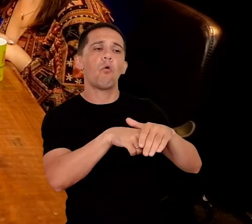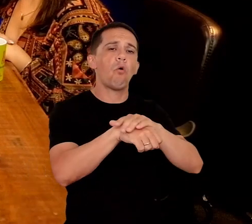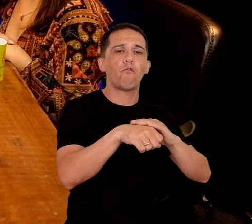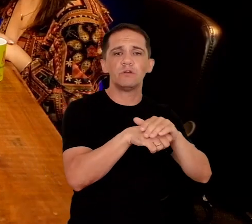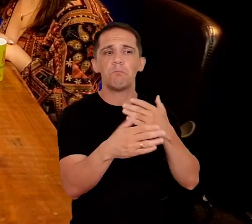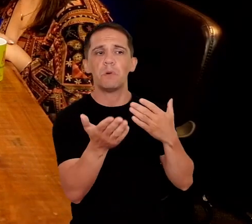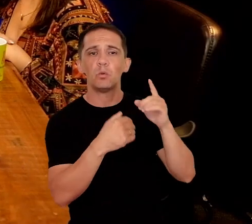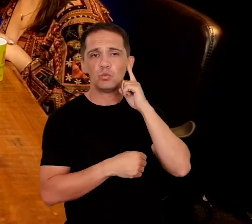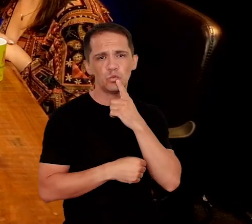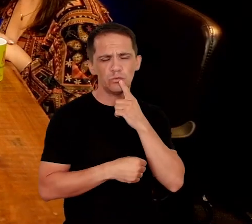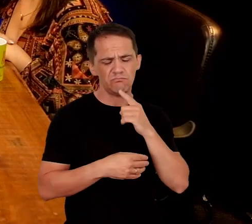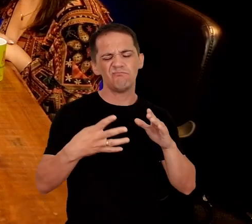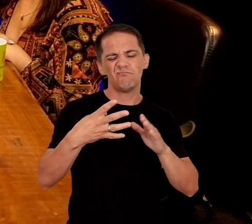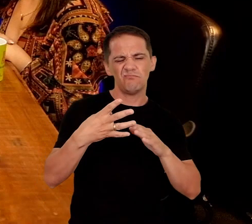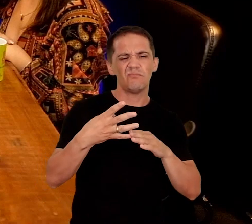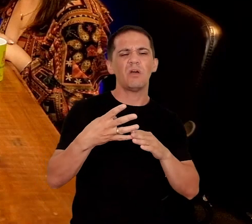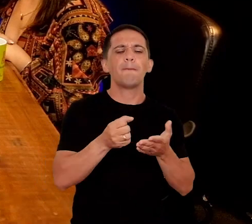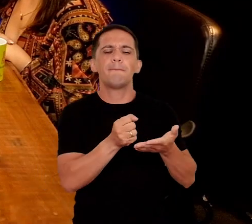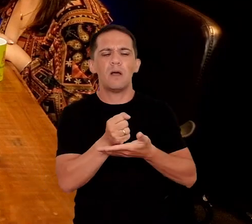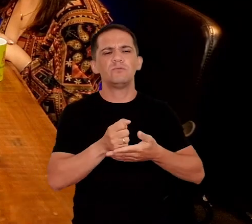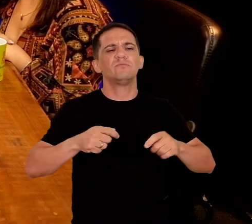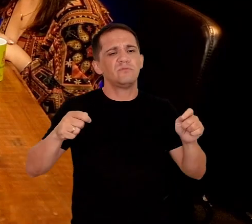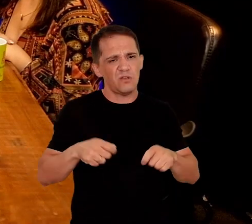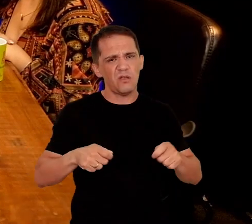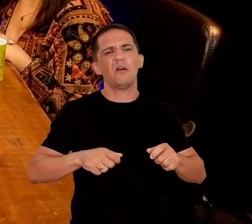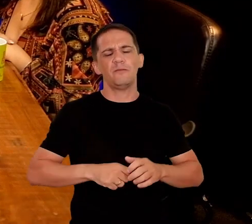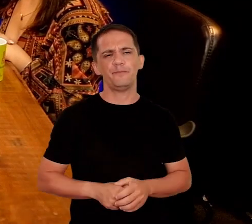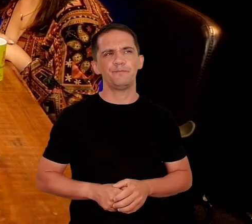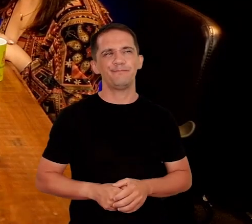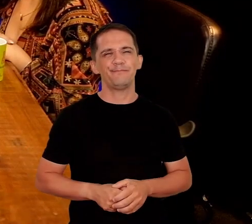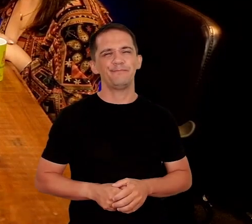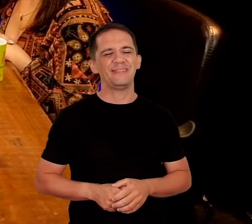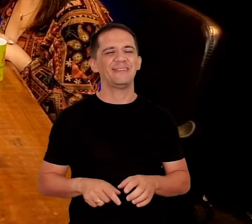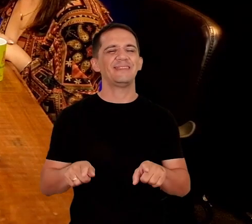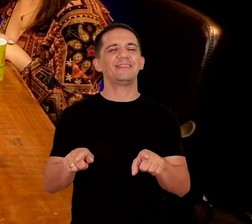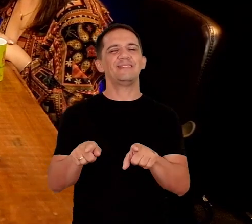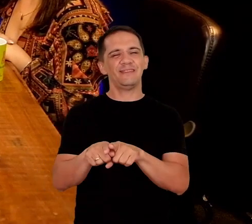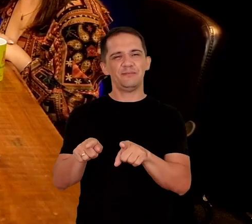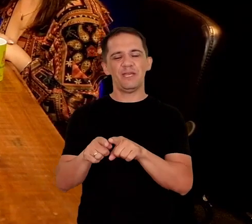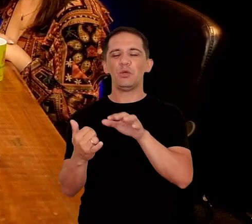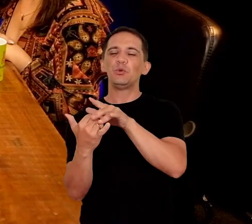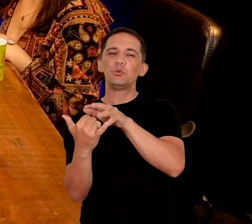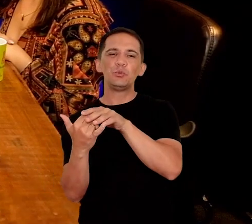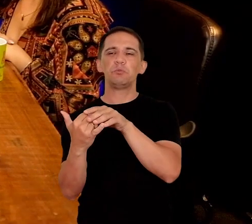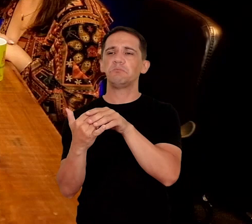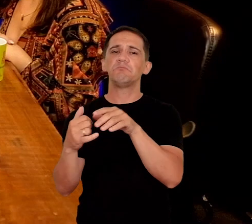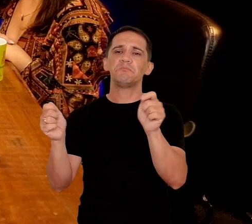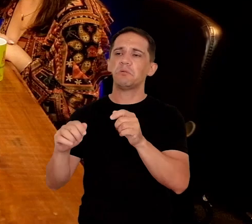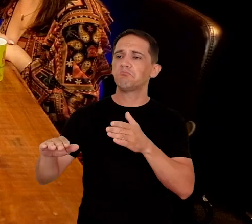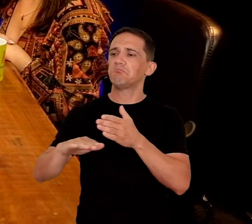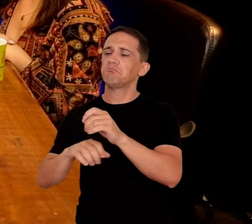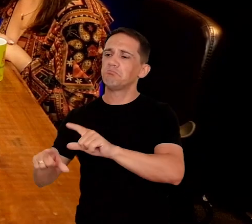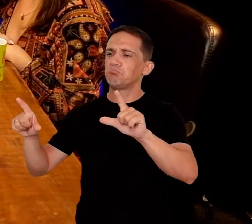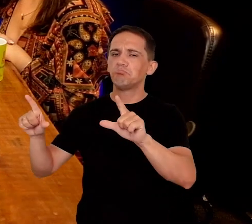quiser apenas ter uma conversação com pessoas surdas, um curso básico intermediário vai ajudar ela. E ao mesmo tempo